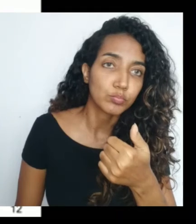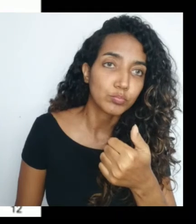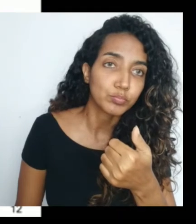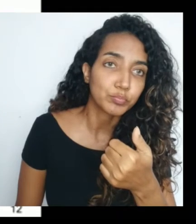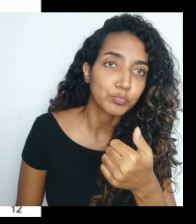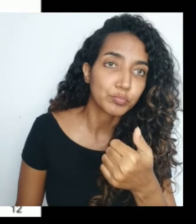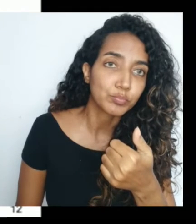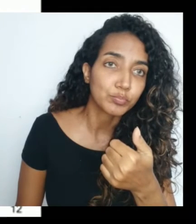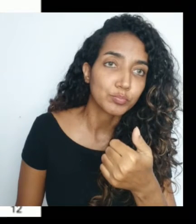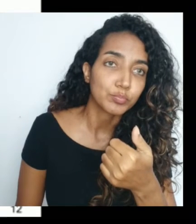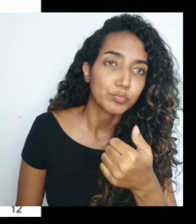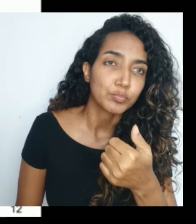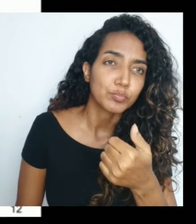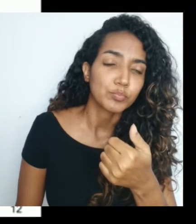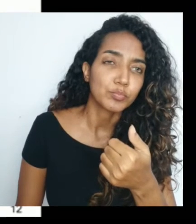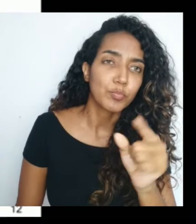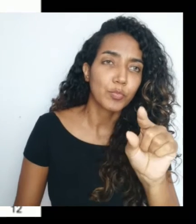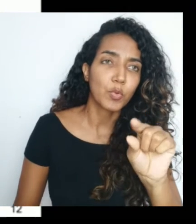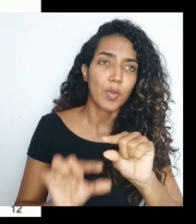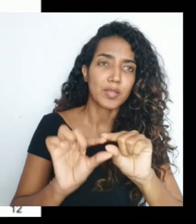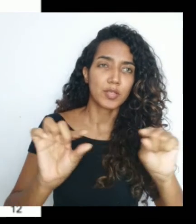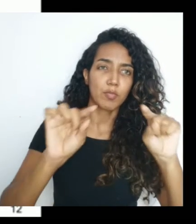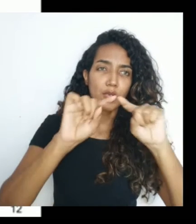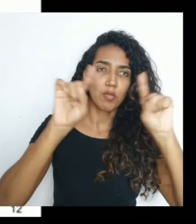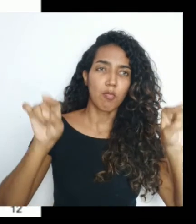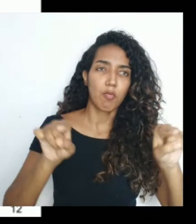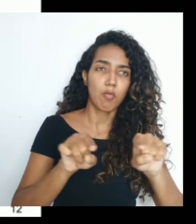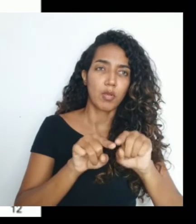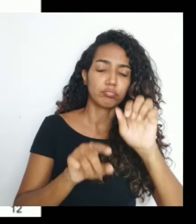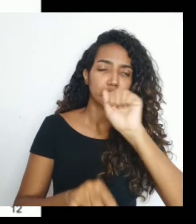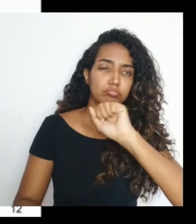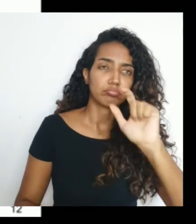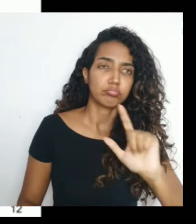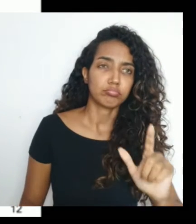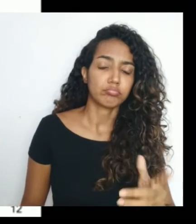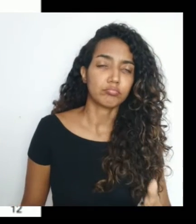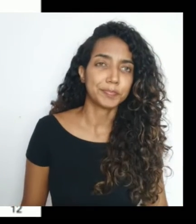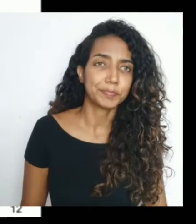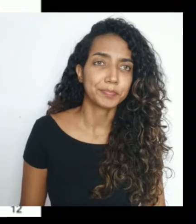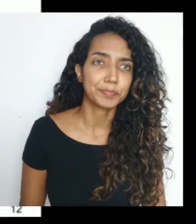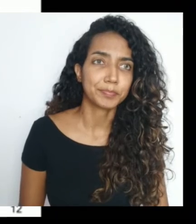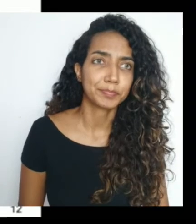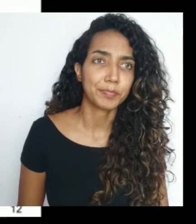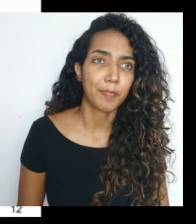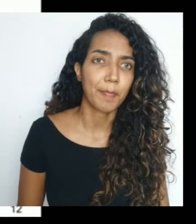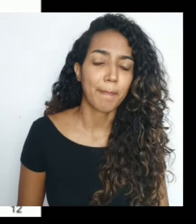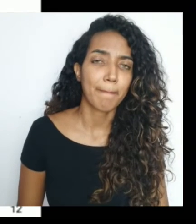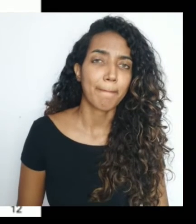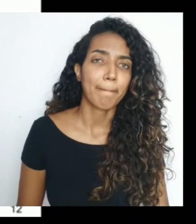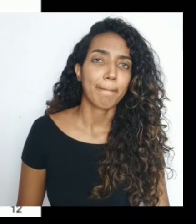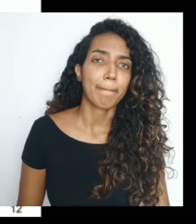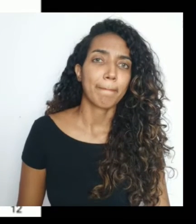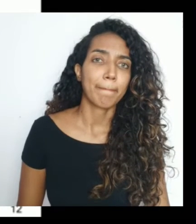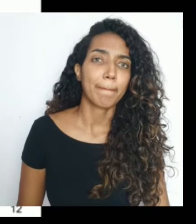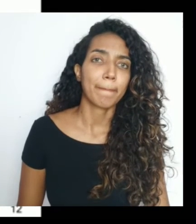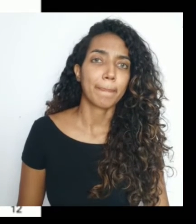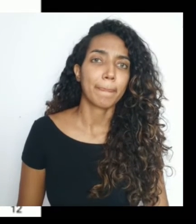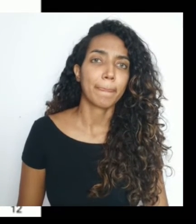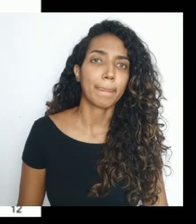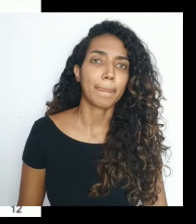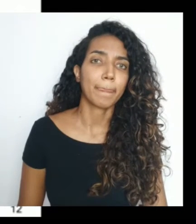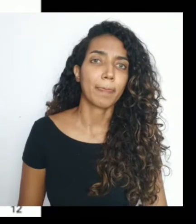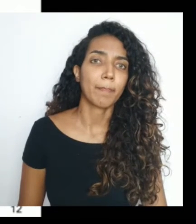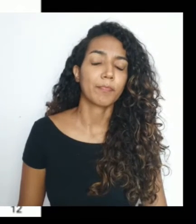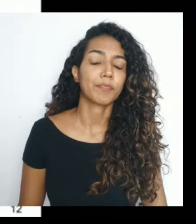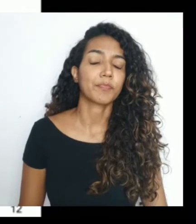me retornaria um booleano dizendo se as contas teriam um conteúdo igual. Para a gente fazer isso, para a gente implementar isso, eu preciso informar para a